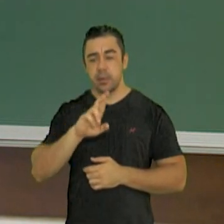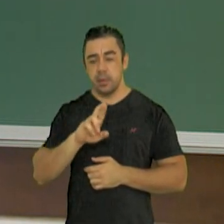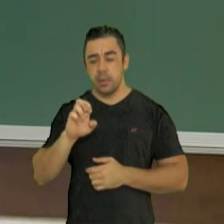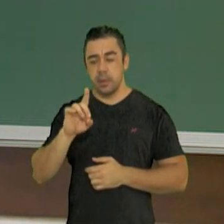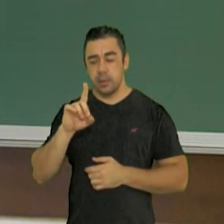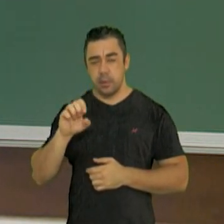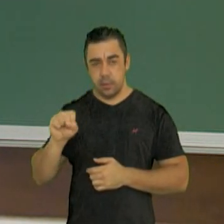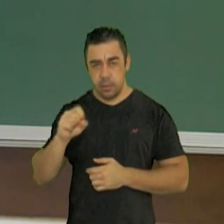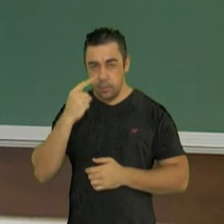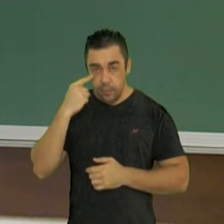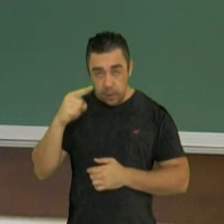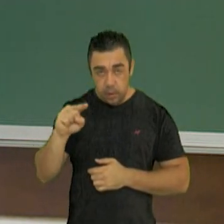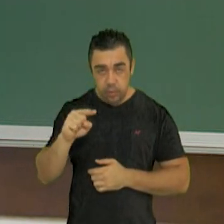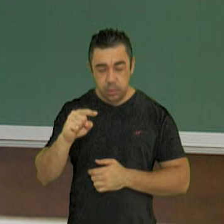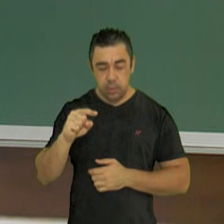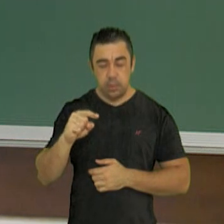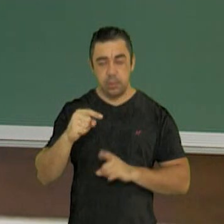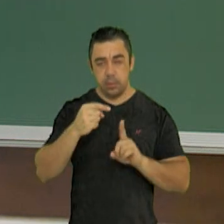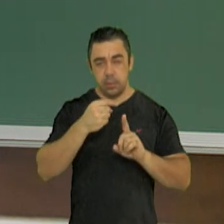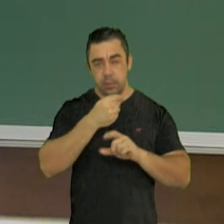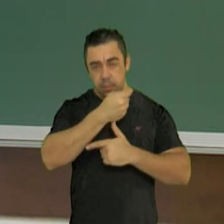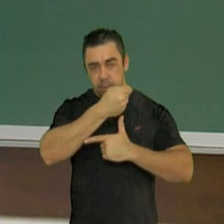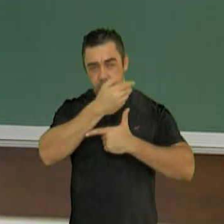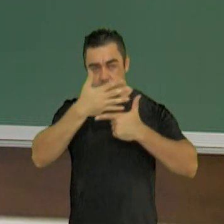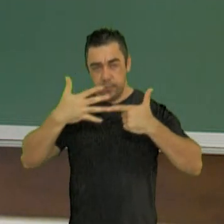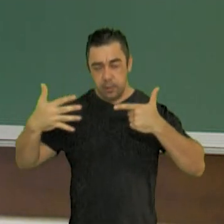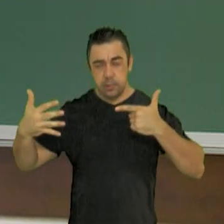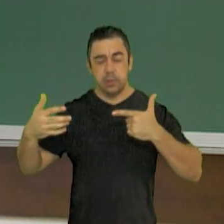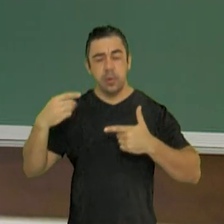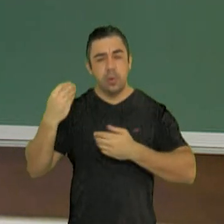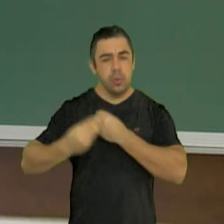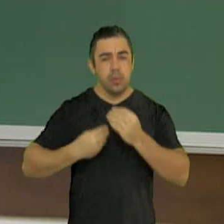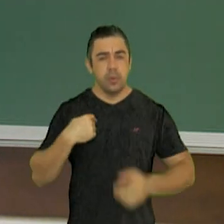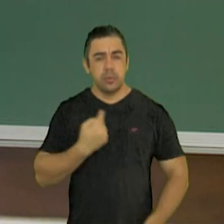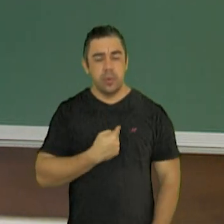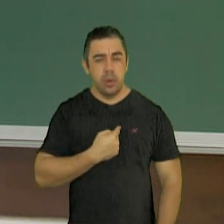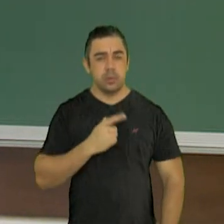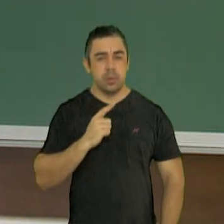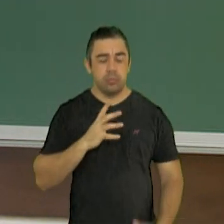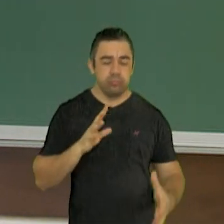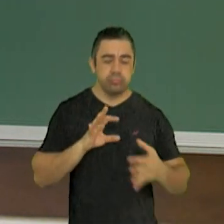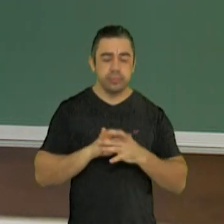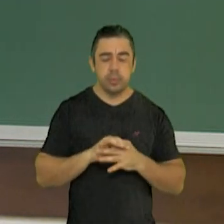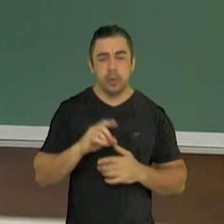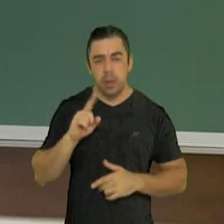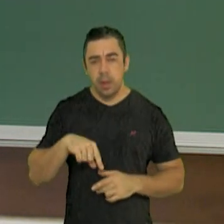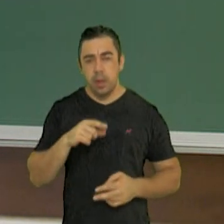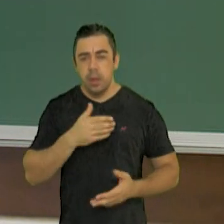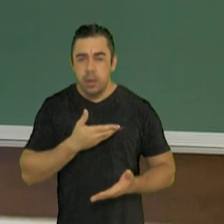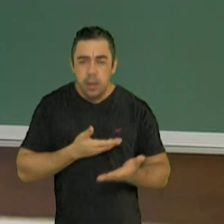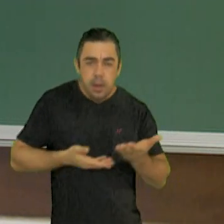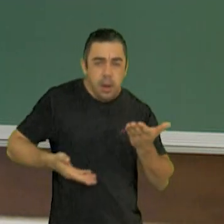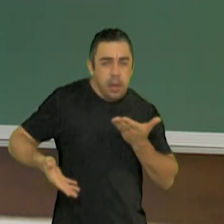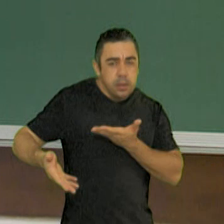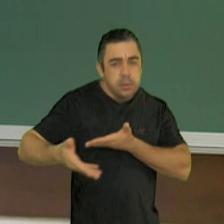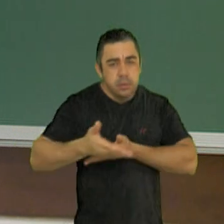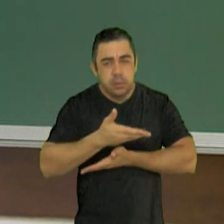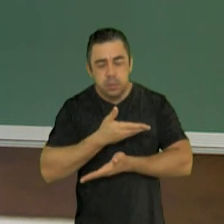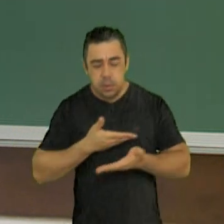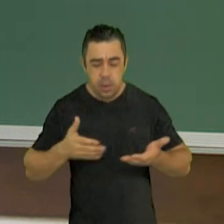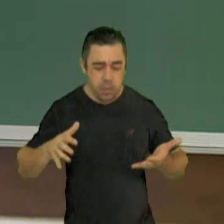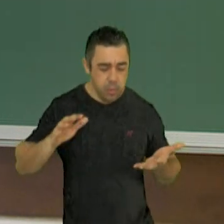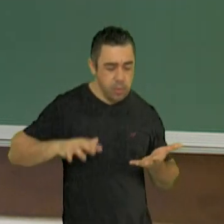sei se está ainda, mas assistam. Lá explica como nós fomos envolvidos também, como as nossas relações com o espaço